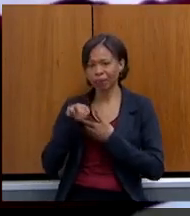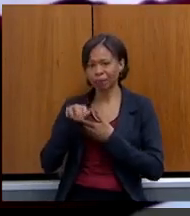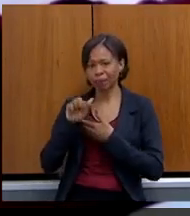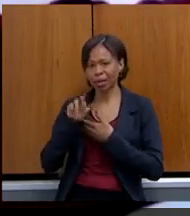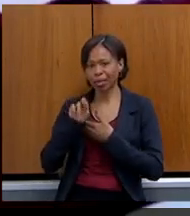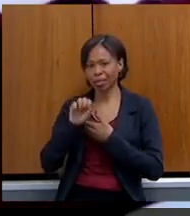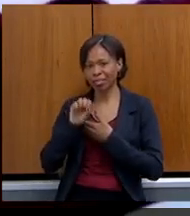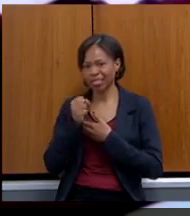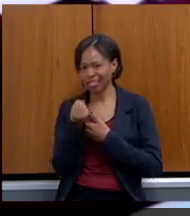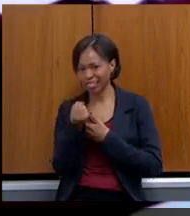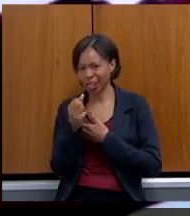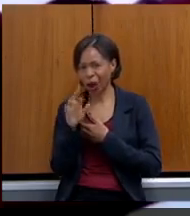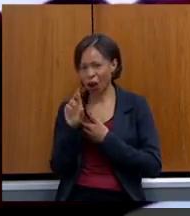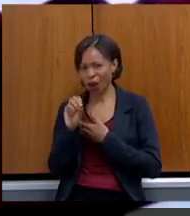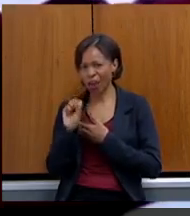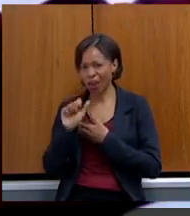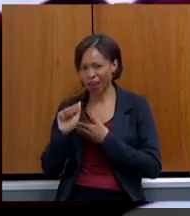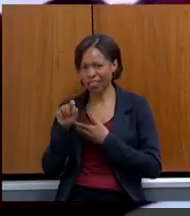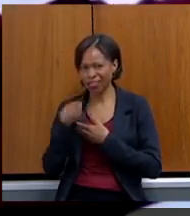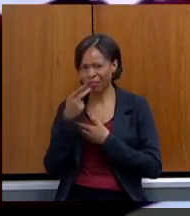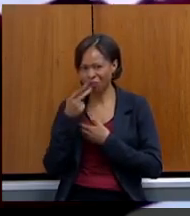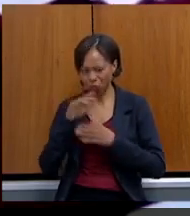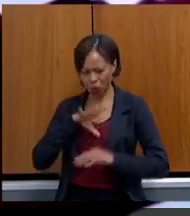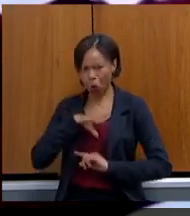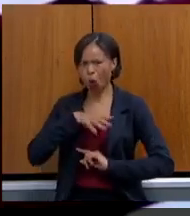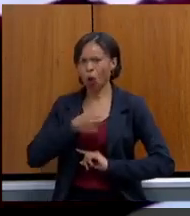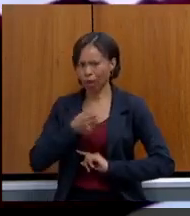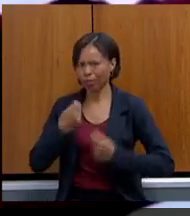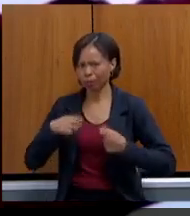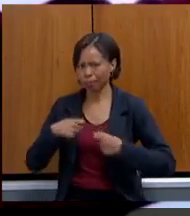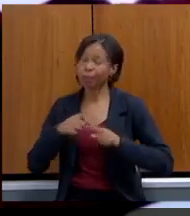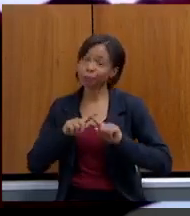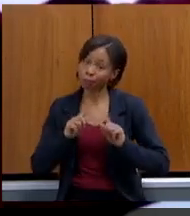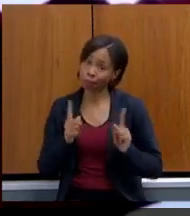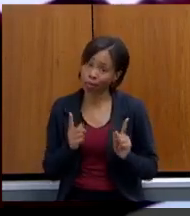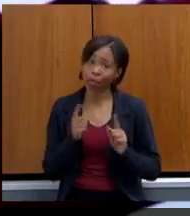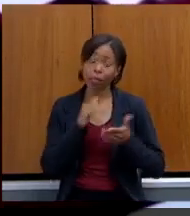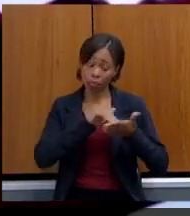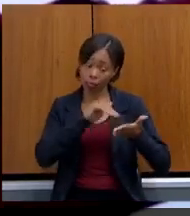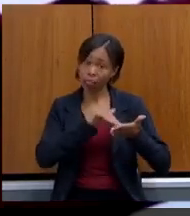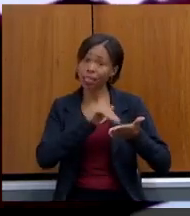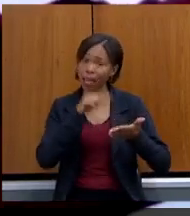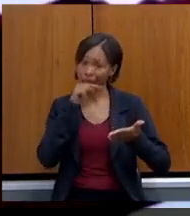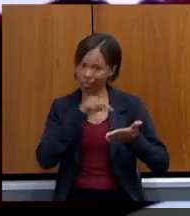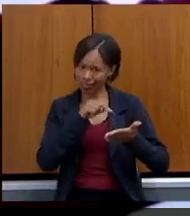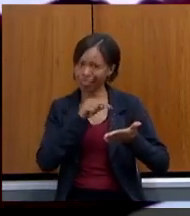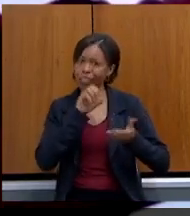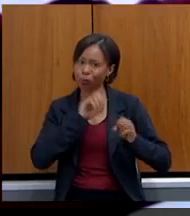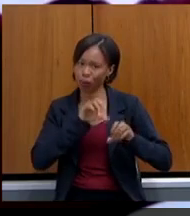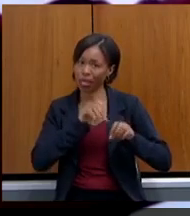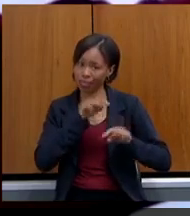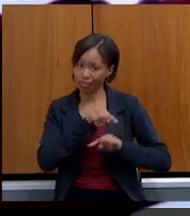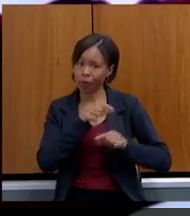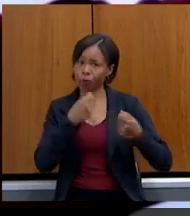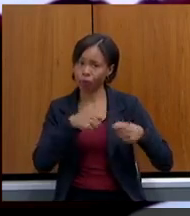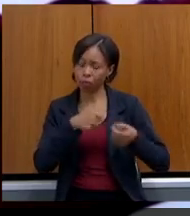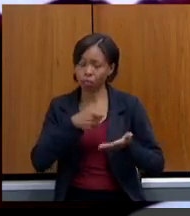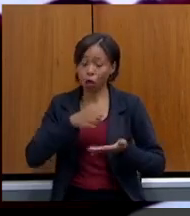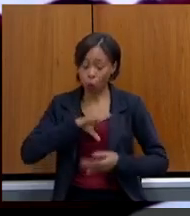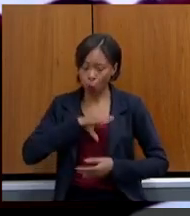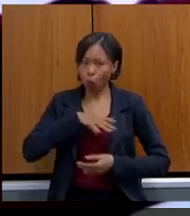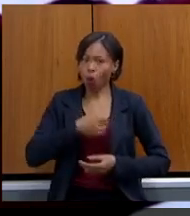é coragem Eu também quero que a ficar digitar sozinho coragem de cumprir uma legislação que é tão fundamental